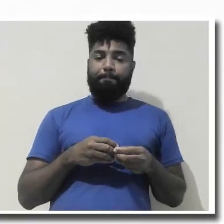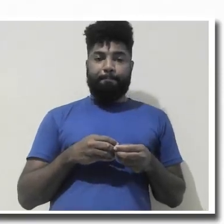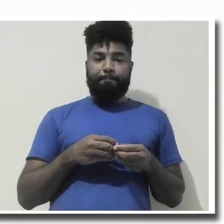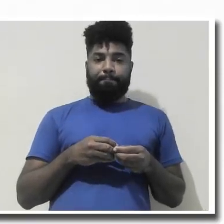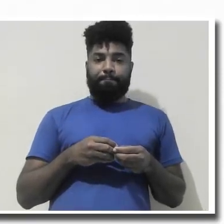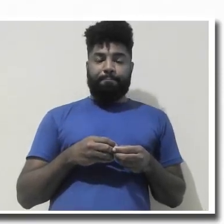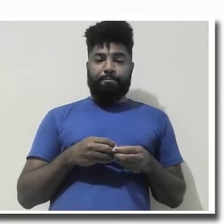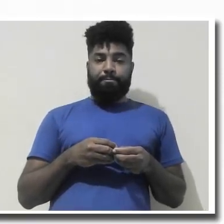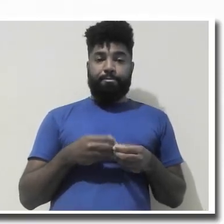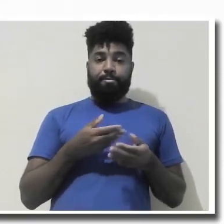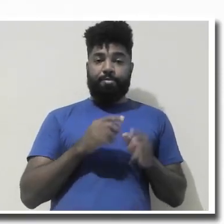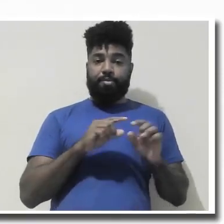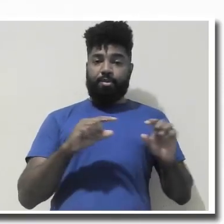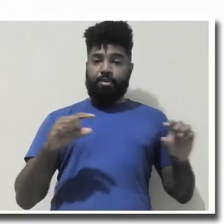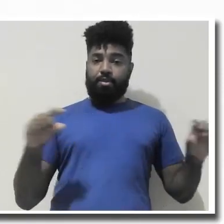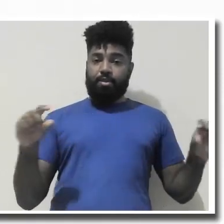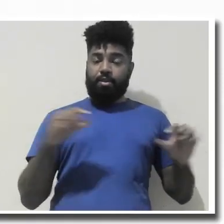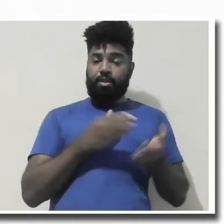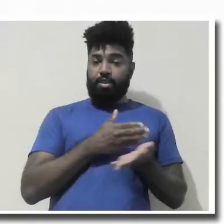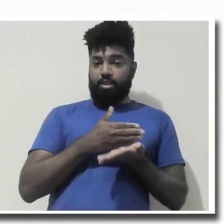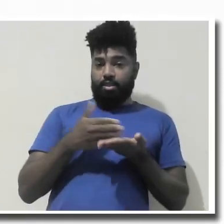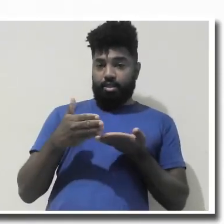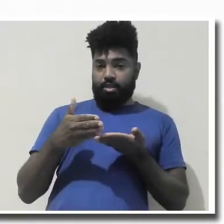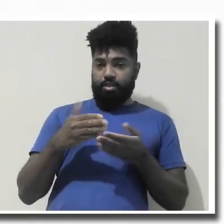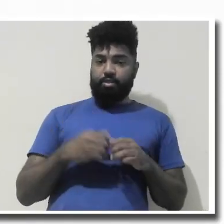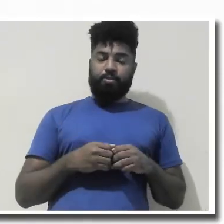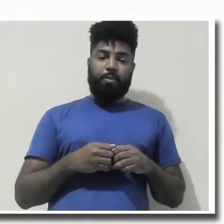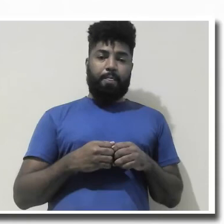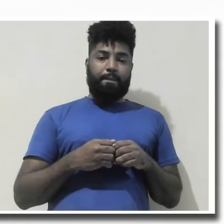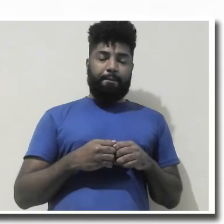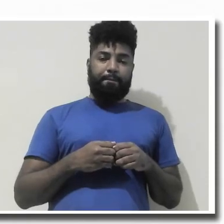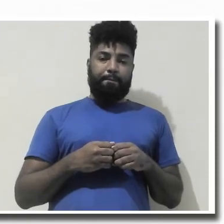desta expressão inicial